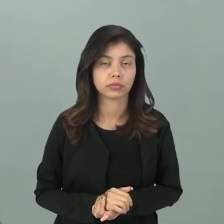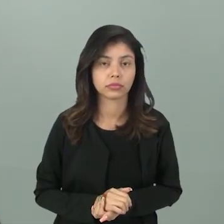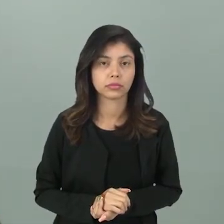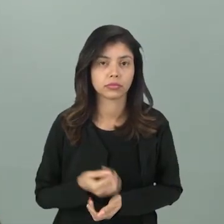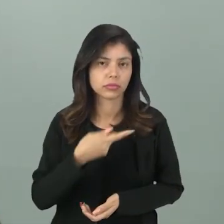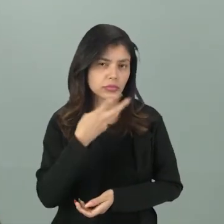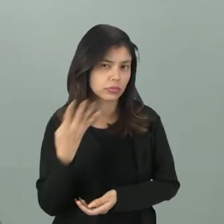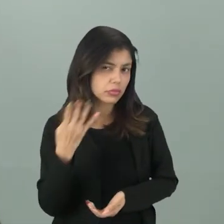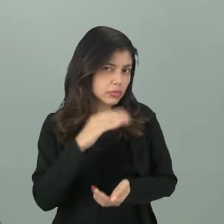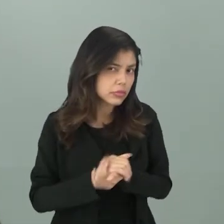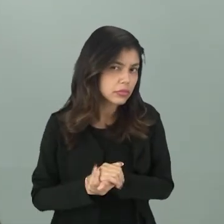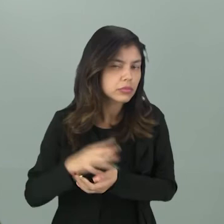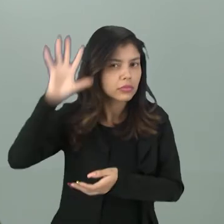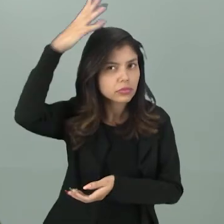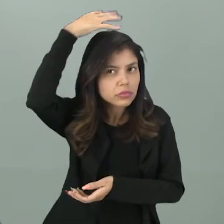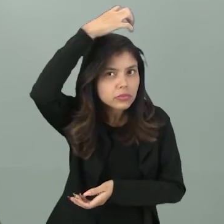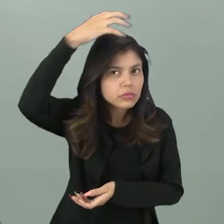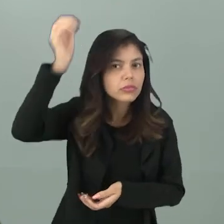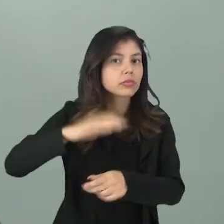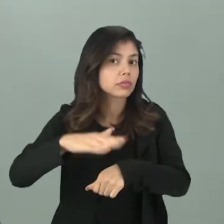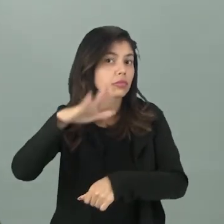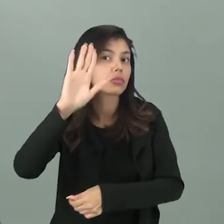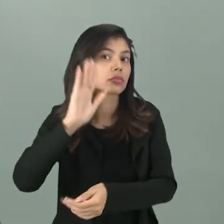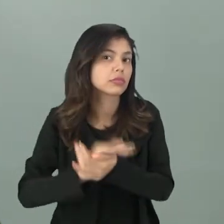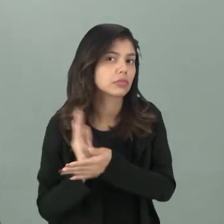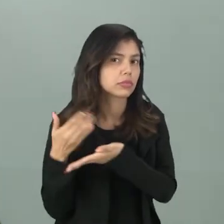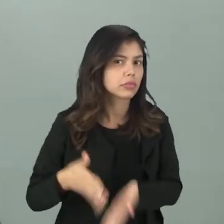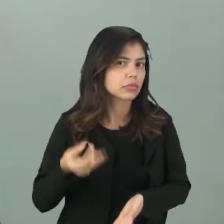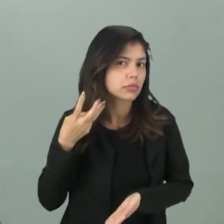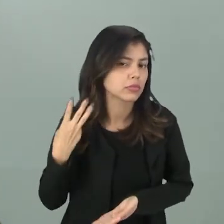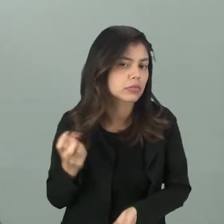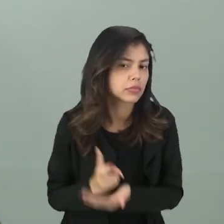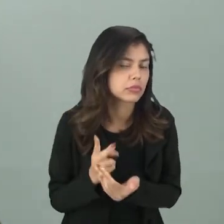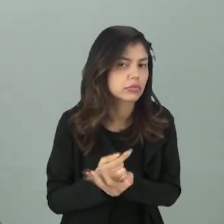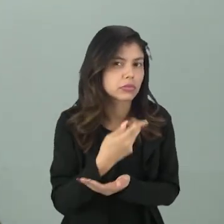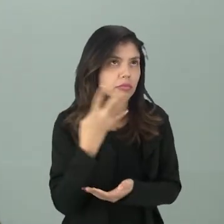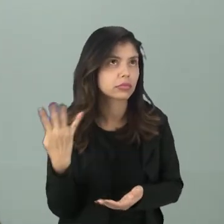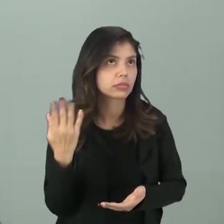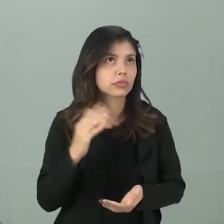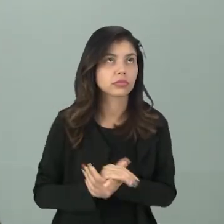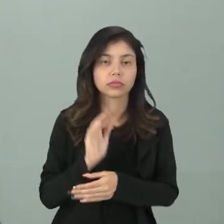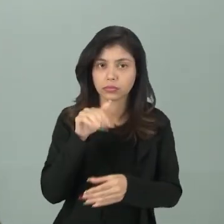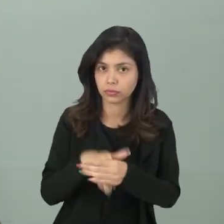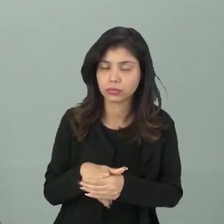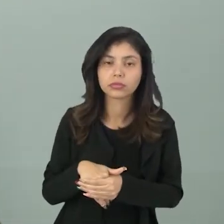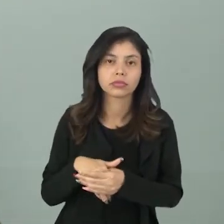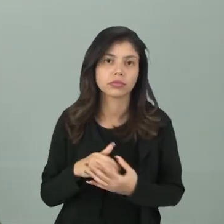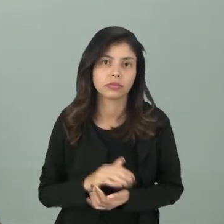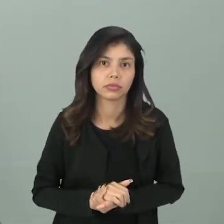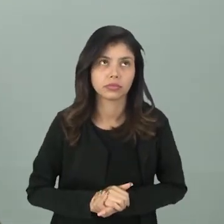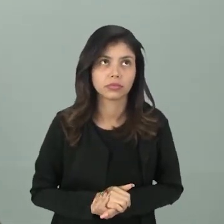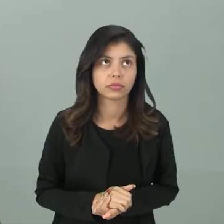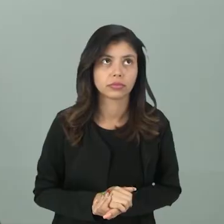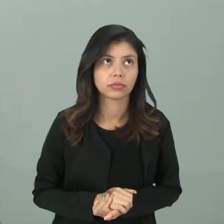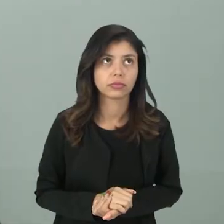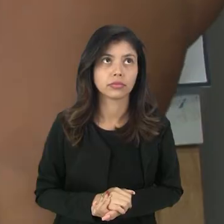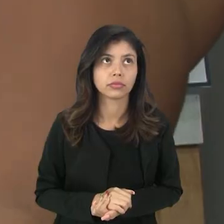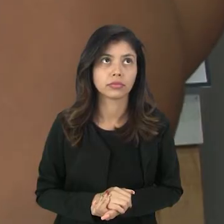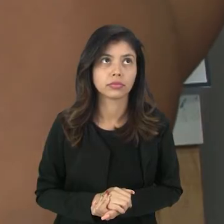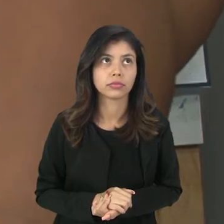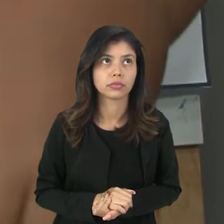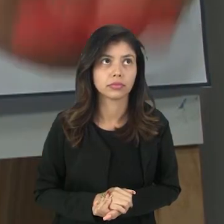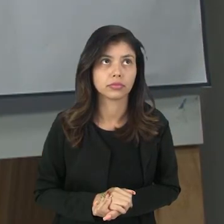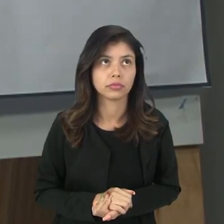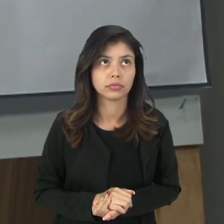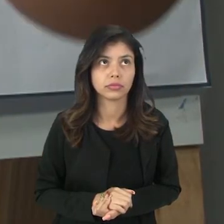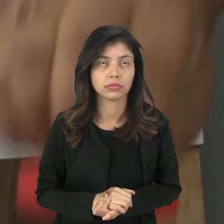quantos votos o Cascão teria que ter a mais para chegar à mesma quantidade de votos da Magali? Ele teria